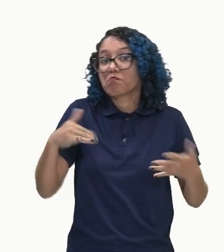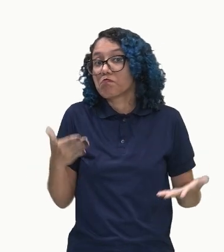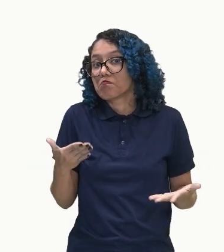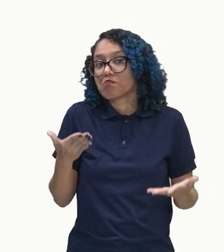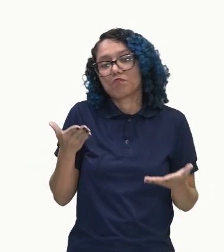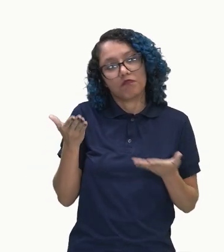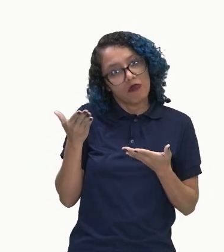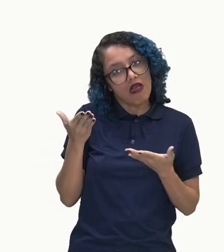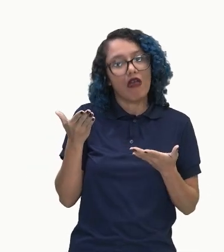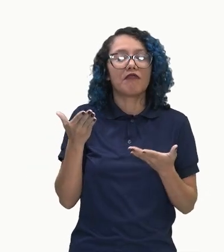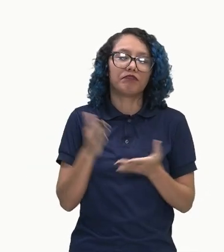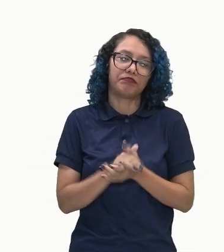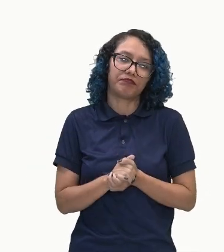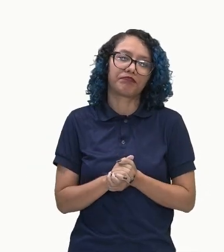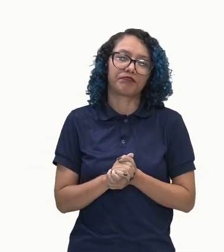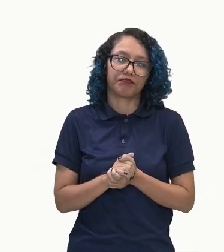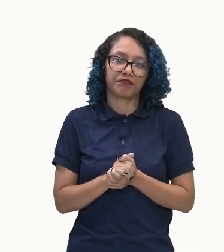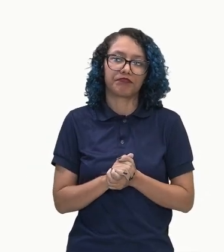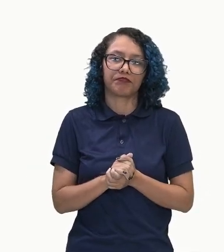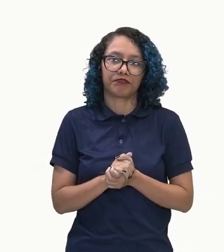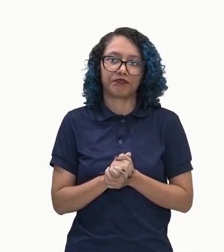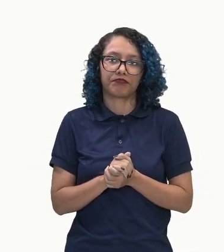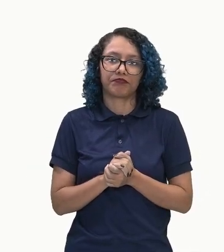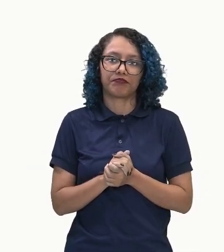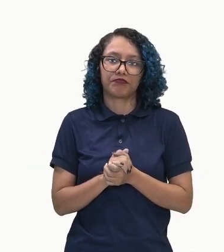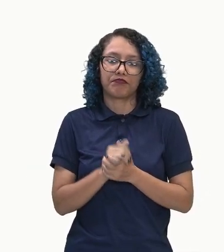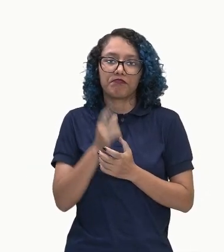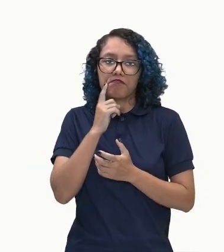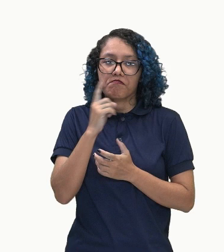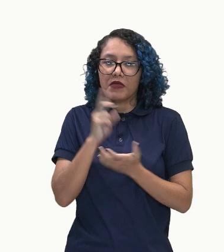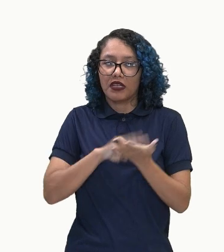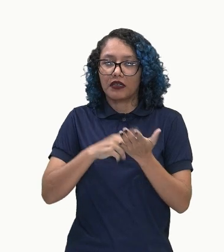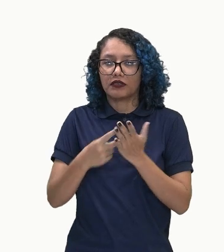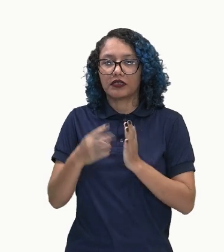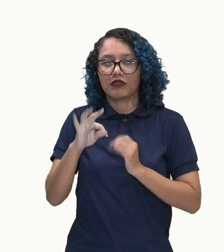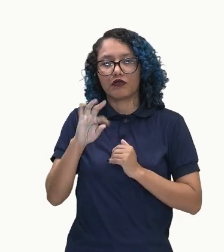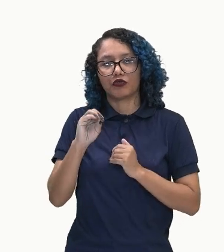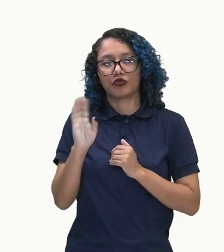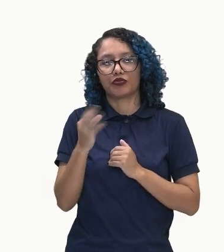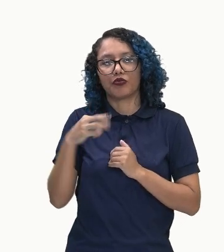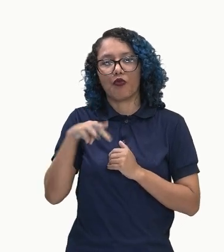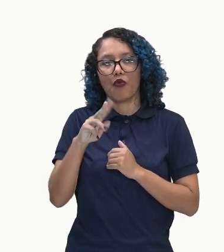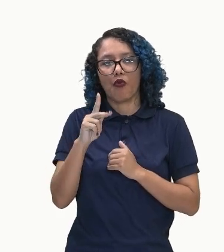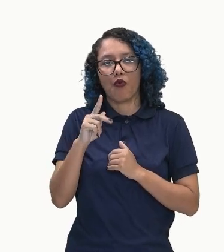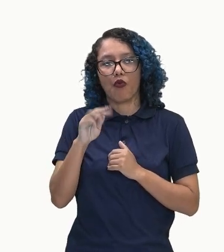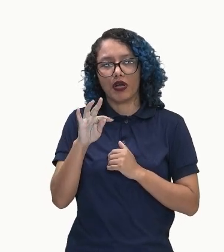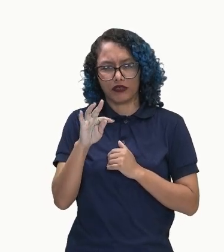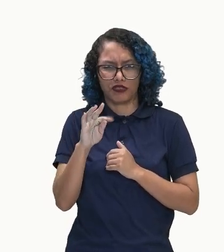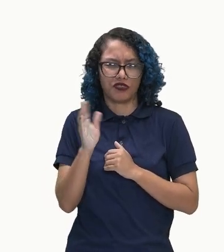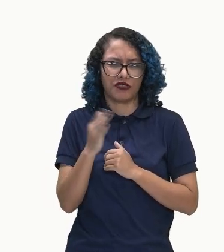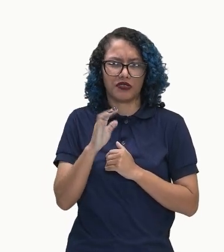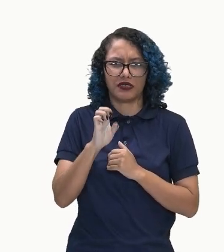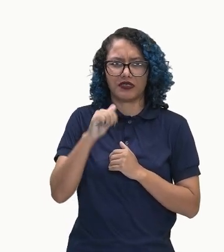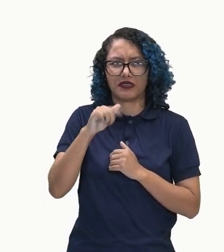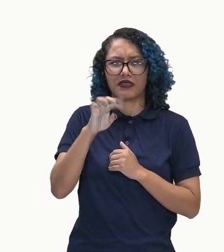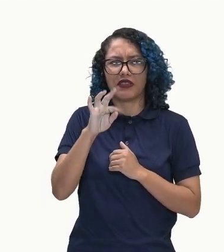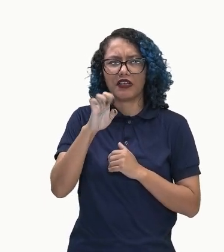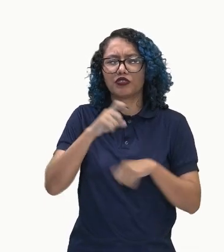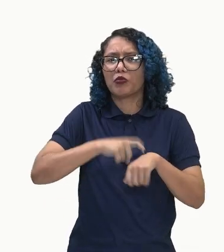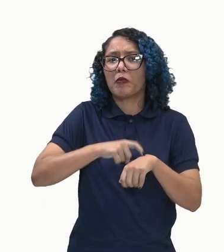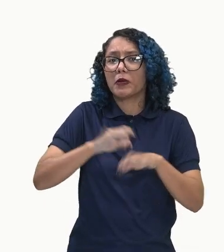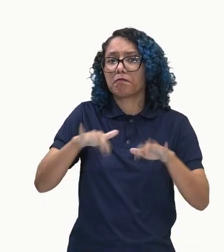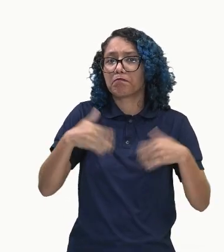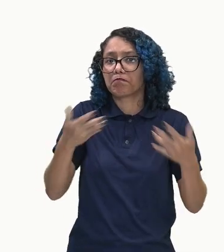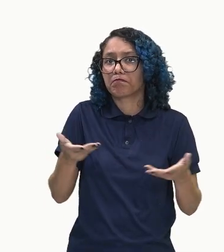essa aí é a tradução, até que ponto, né? A expressão to what extent também tem essa tradução, tá certo? Então, em